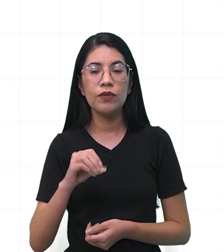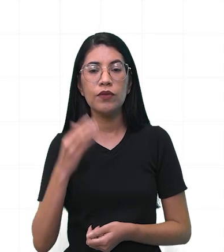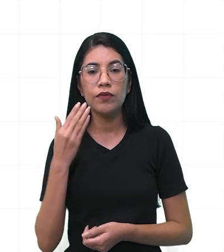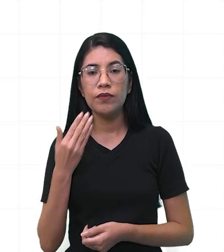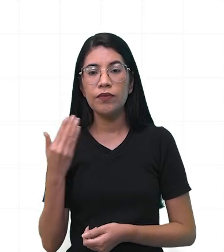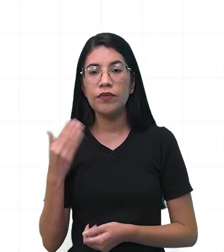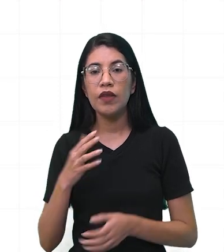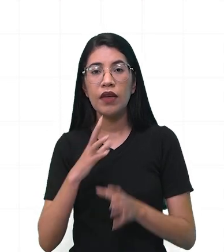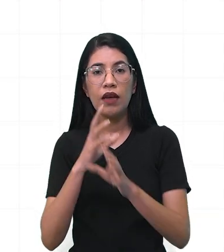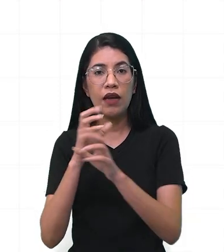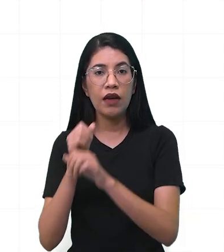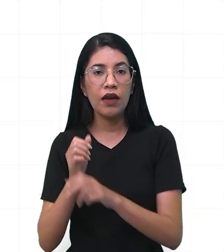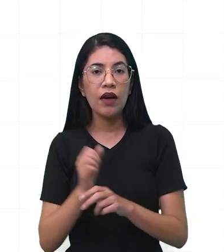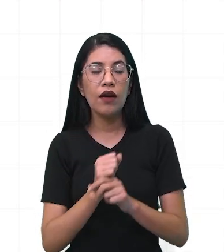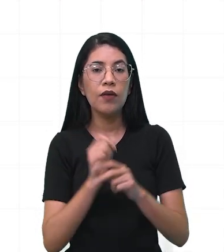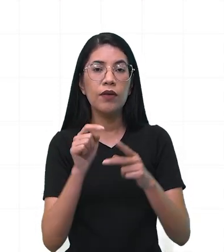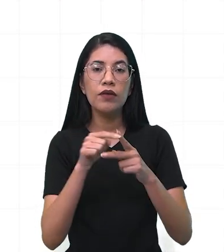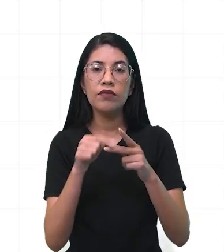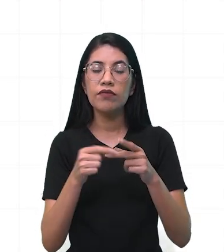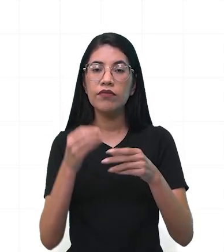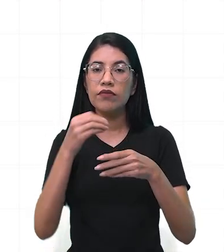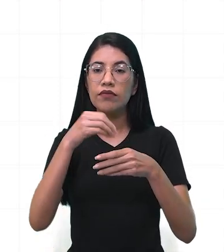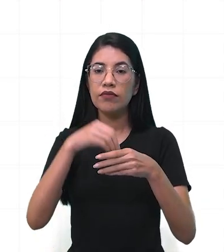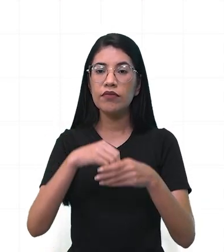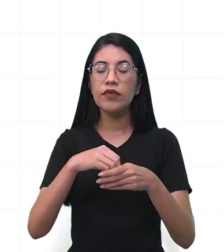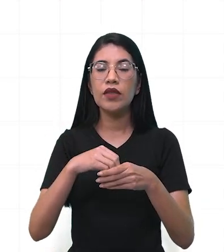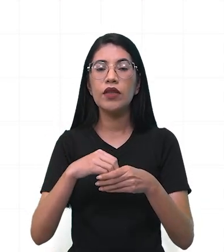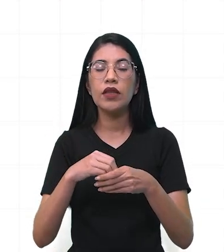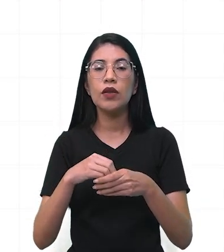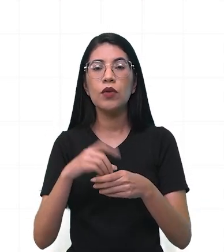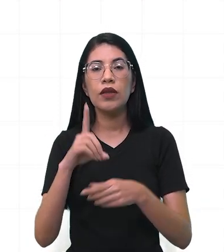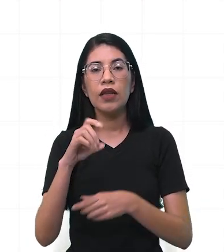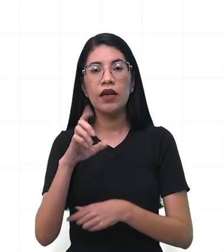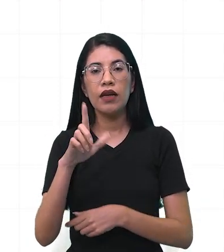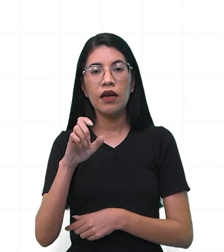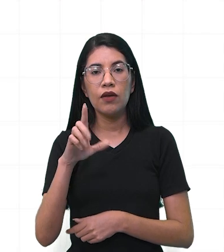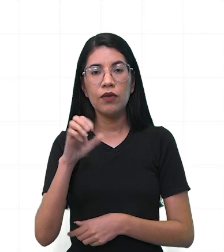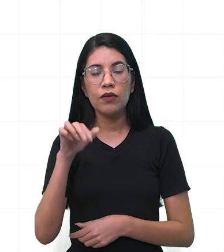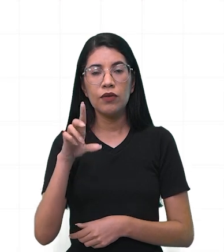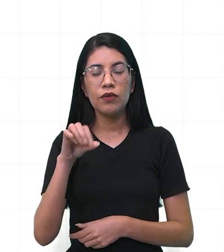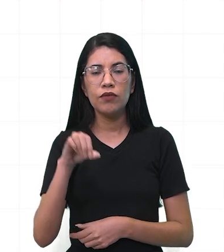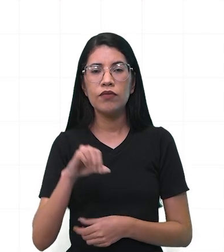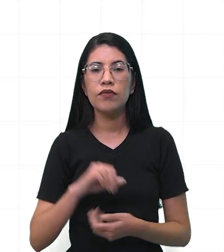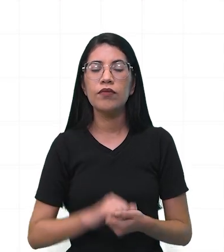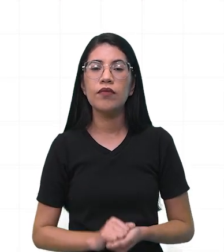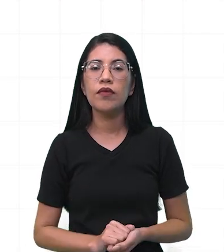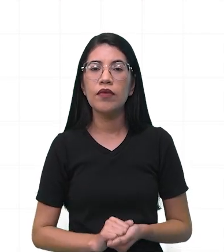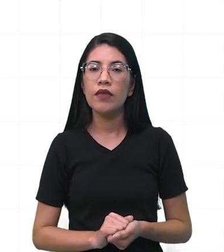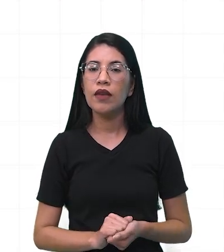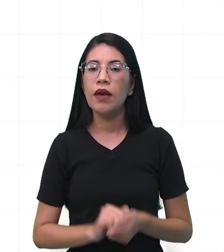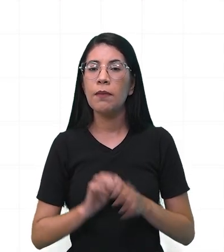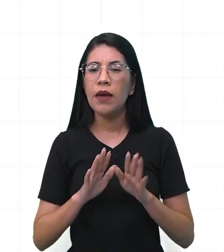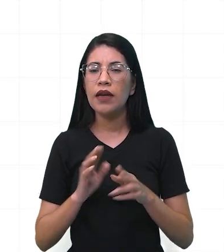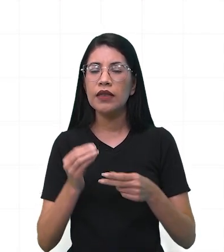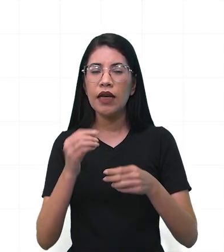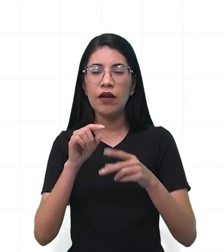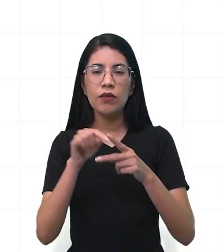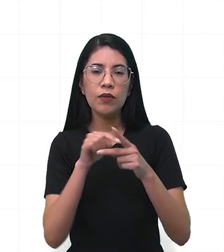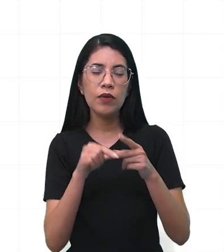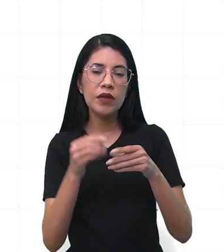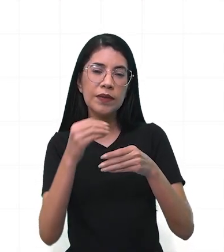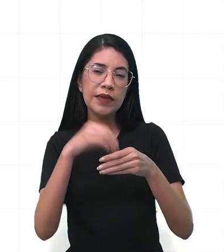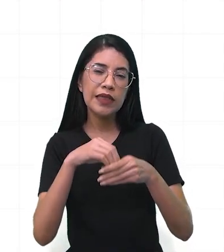leitura. Calcule a medida do ângulo interno de um decágono regular. Professora, aí está pedindo o ângulo